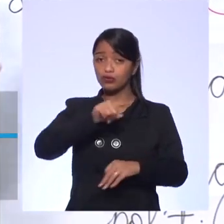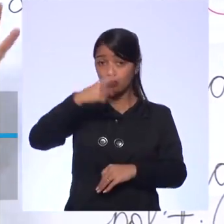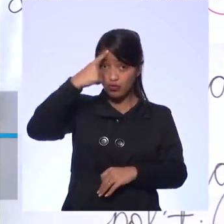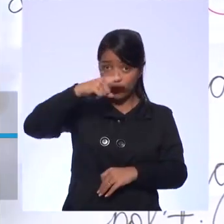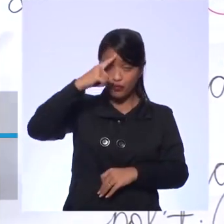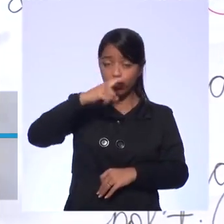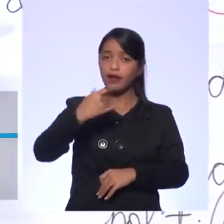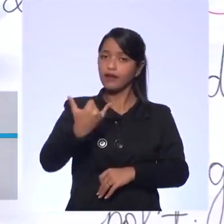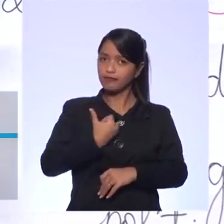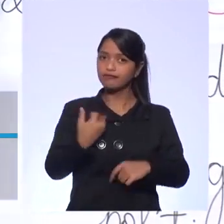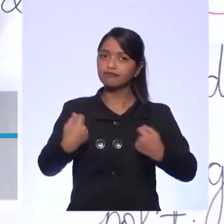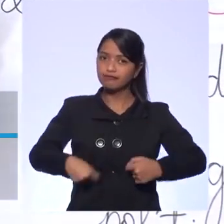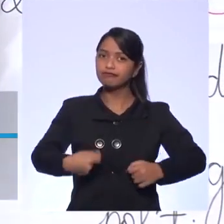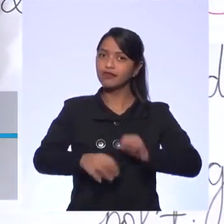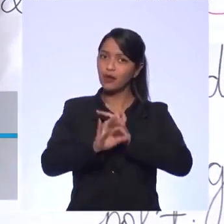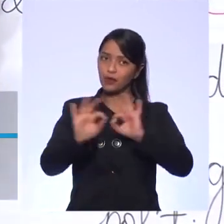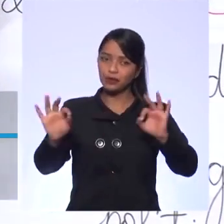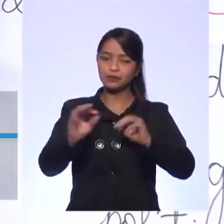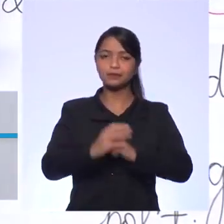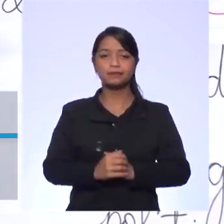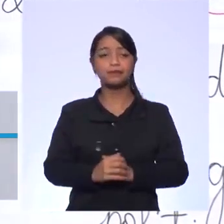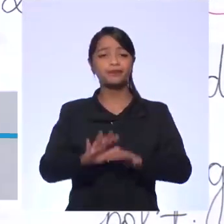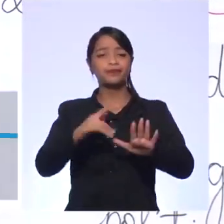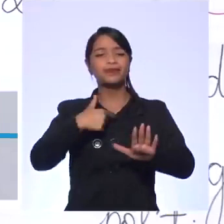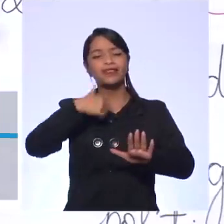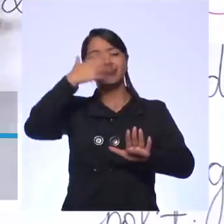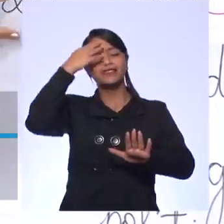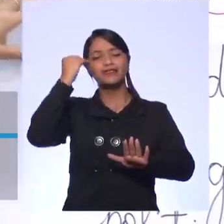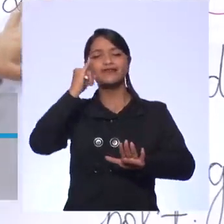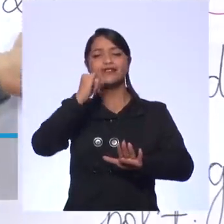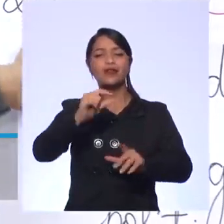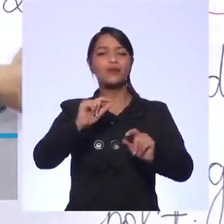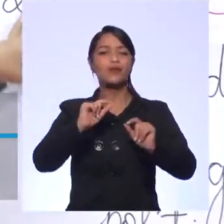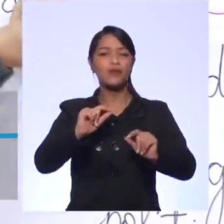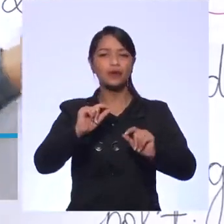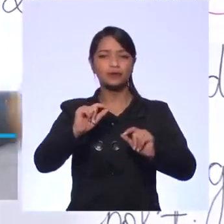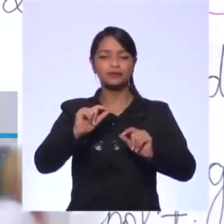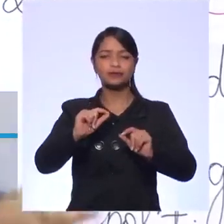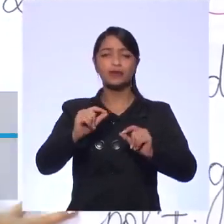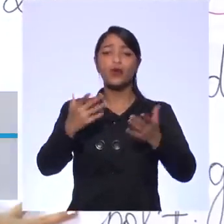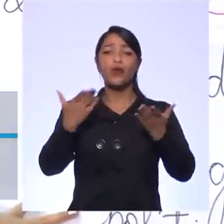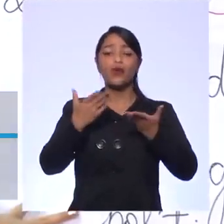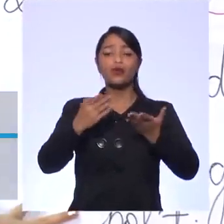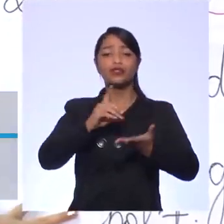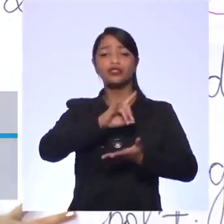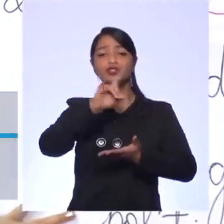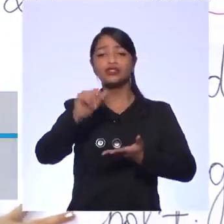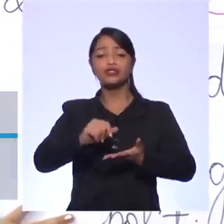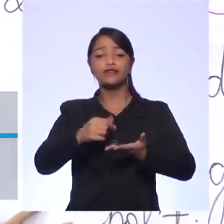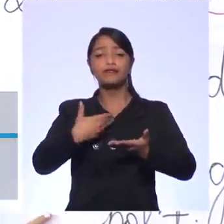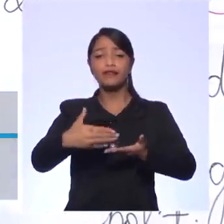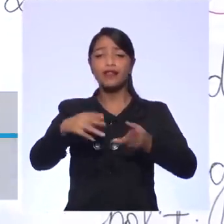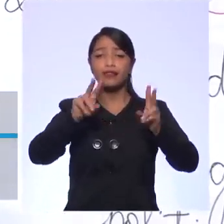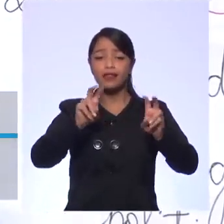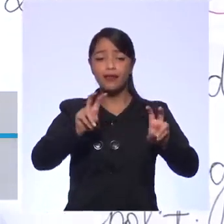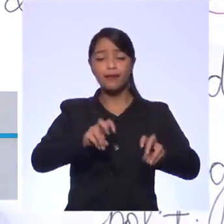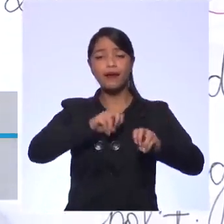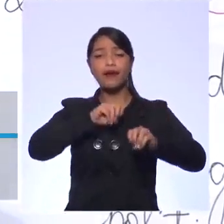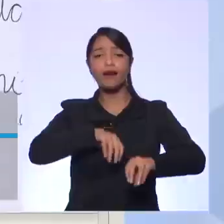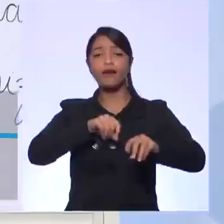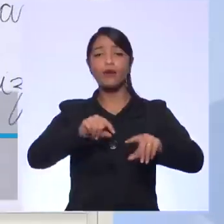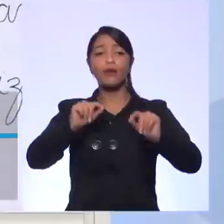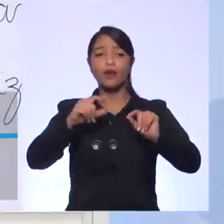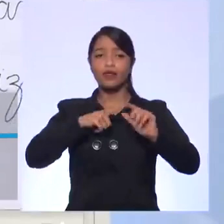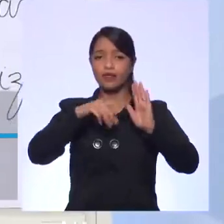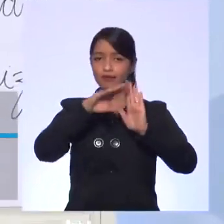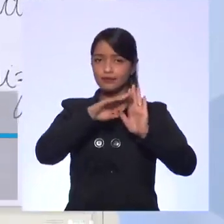lá. Primeiro, eu esqueci de falar no começo da aula, mas está aqui, ó, a pauta do dia, tá bom? Vou deixar aqui para vocês enquanto eu falo. Eu